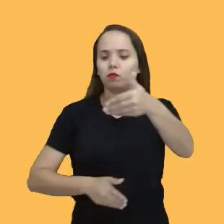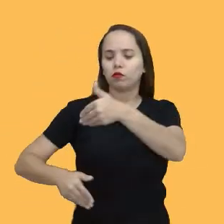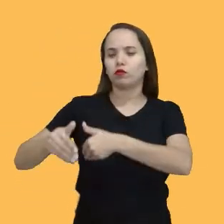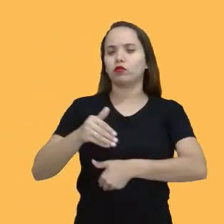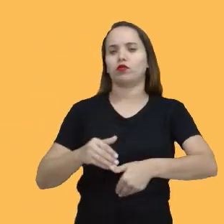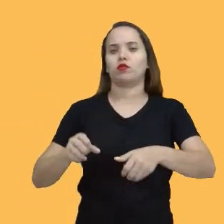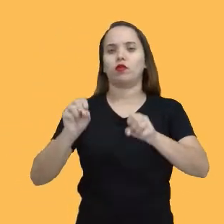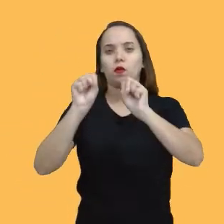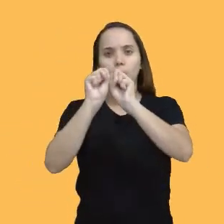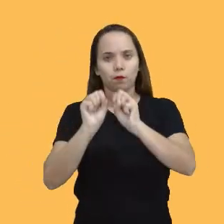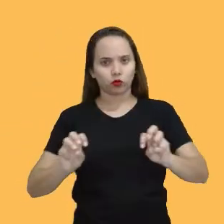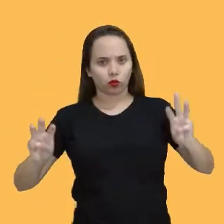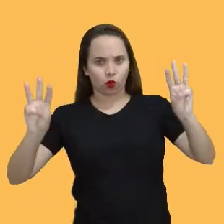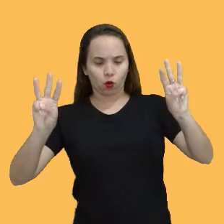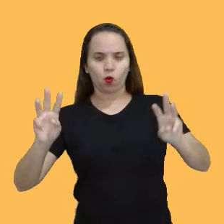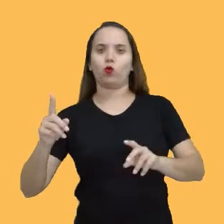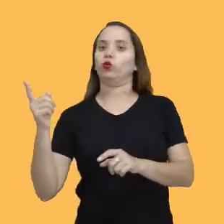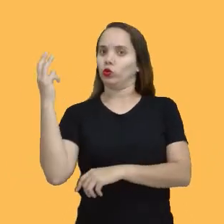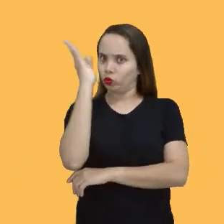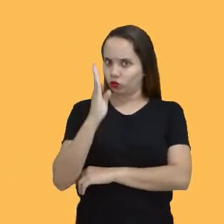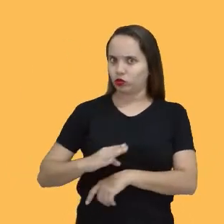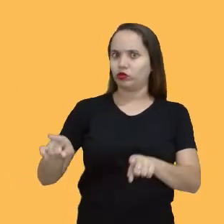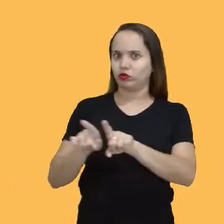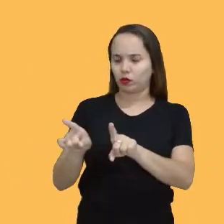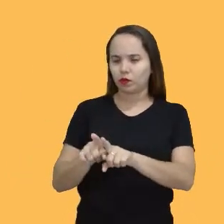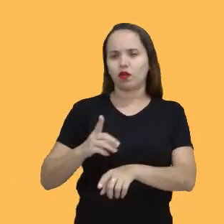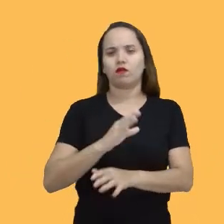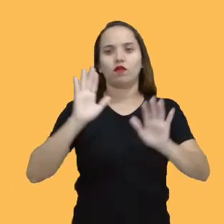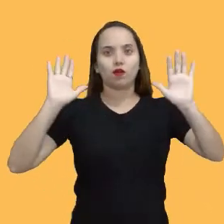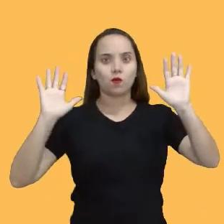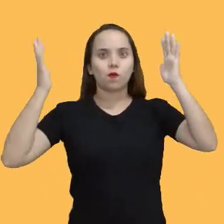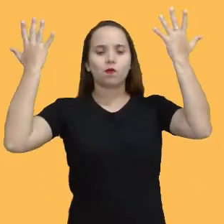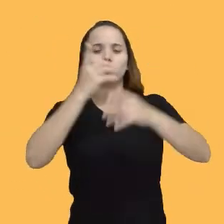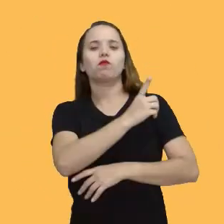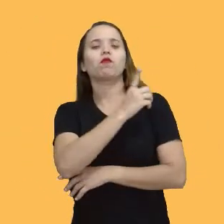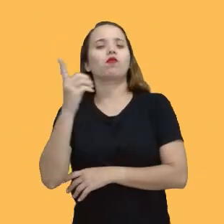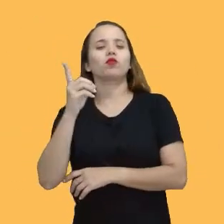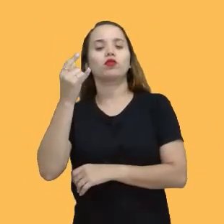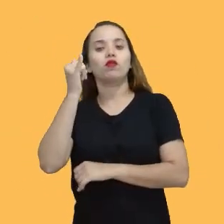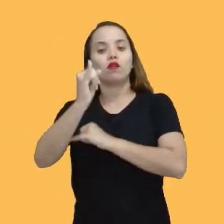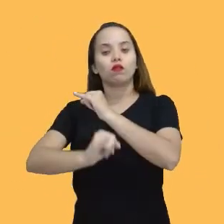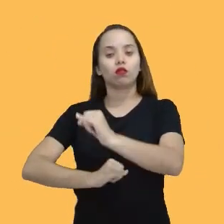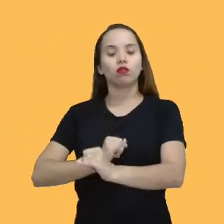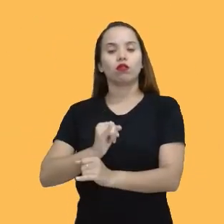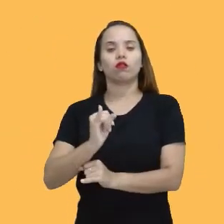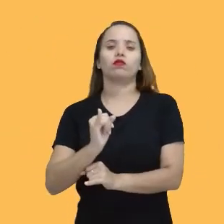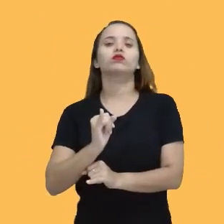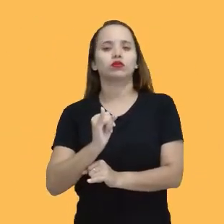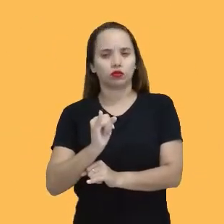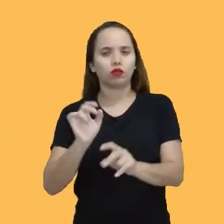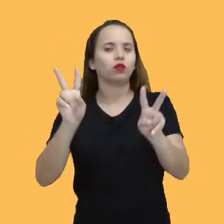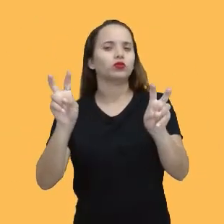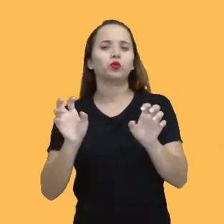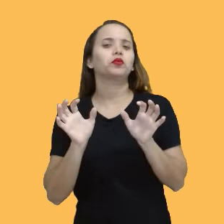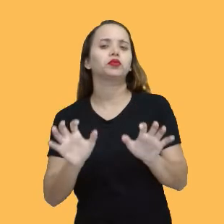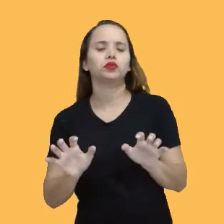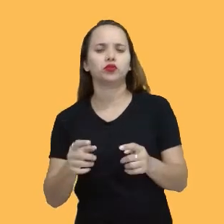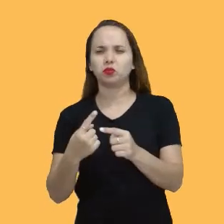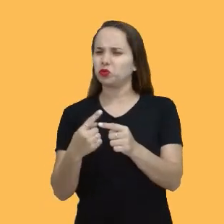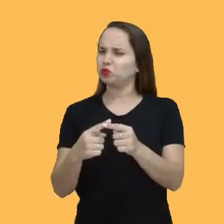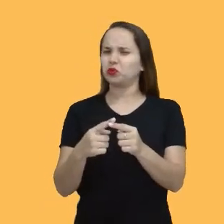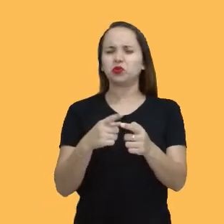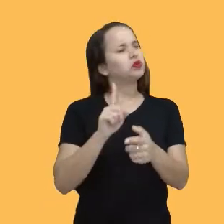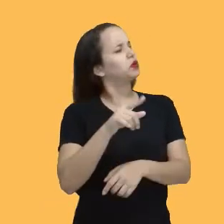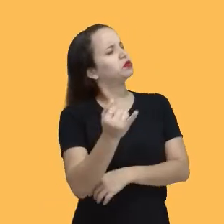de novembro, vai estar comemorando esse dia internacional para a tolerância. E por que um dia como esse é tão